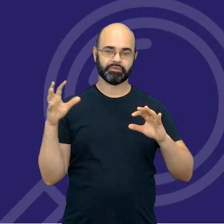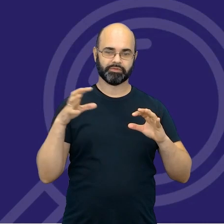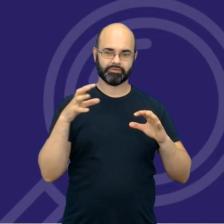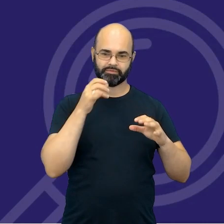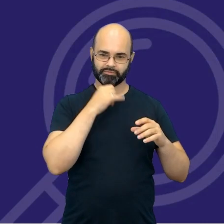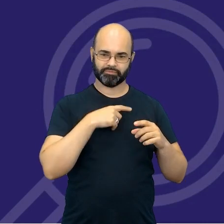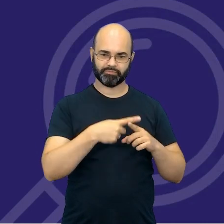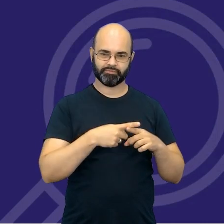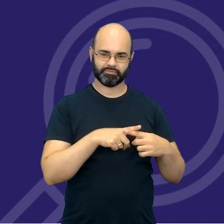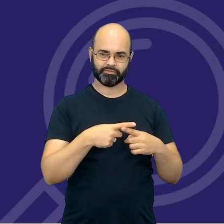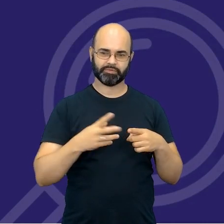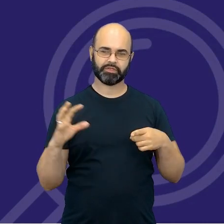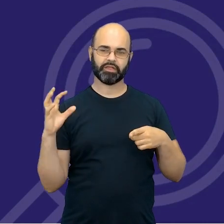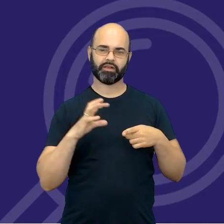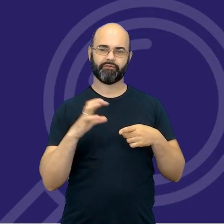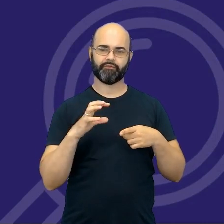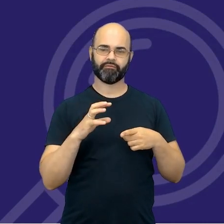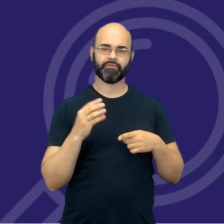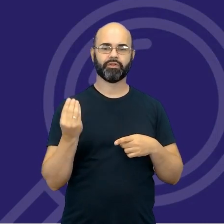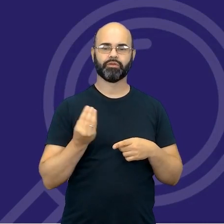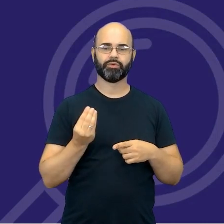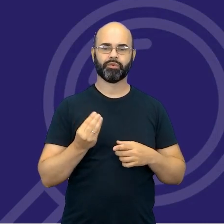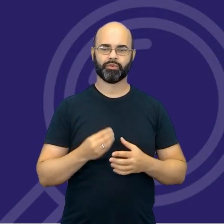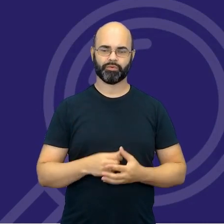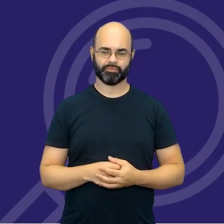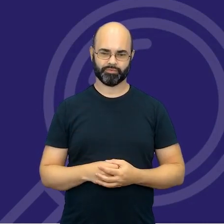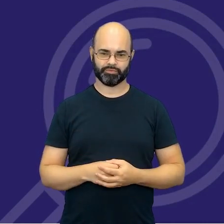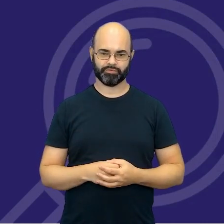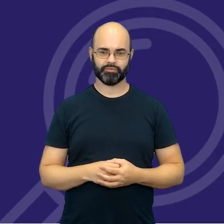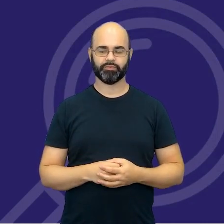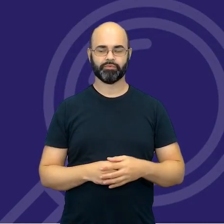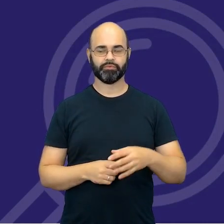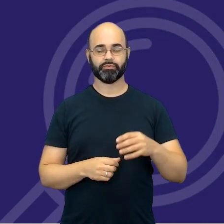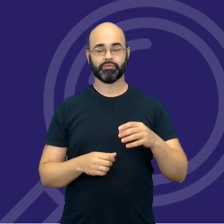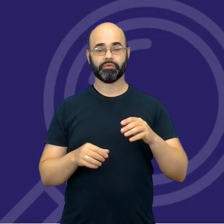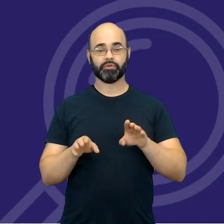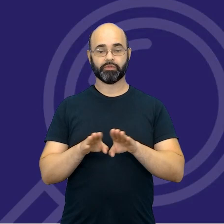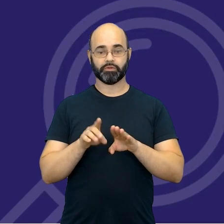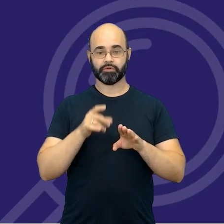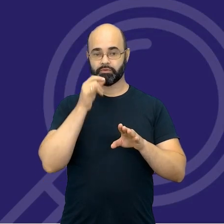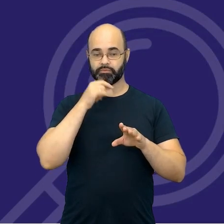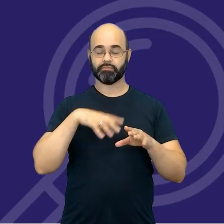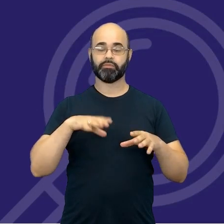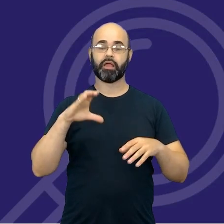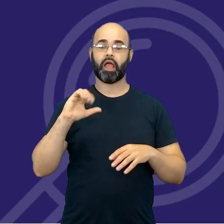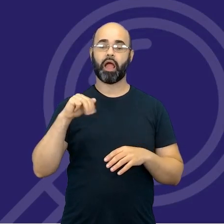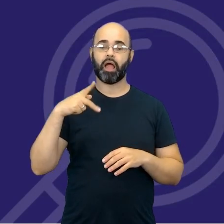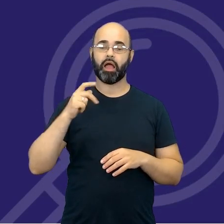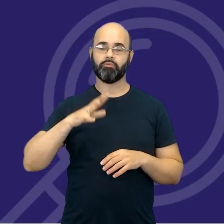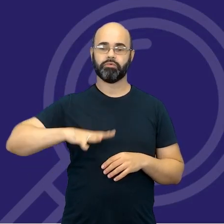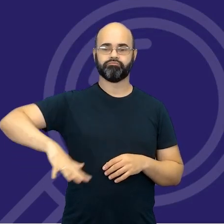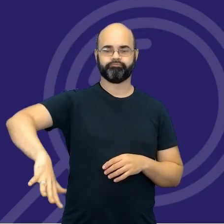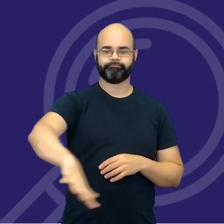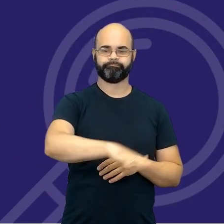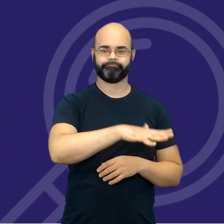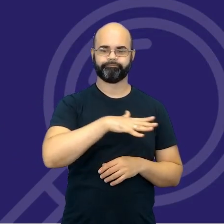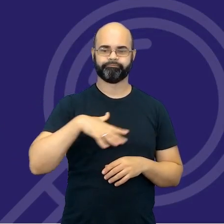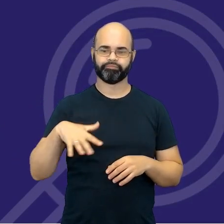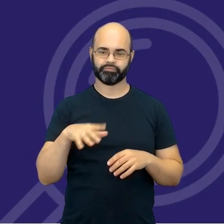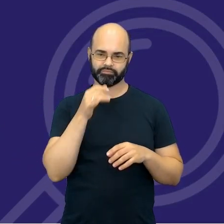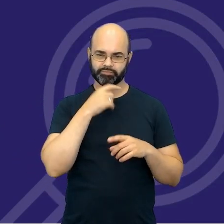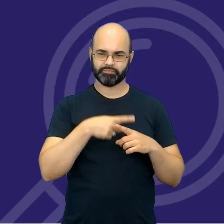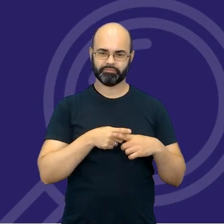né? Quando variamos o fluxo magnético em uma região do espaço, é induzido um campo elétrico, princípio que poderá ser explorado